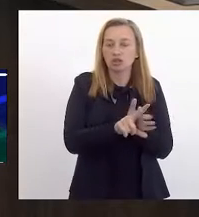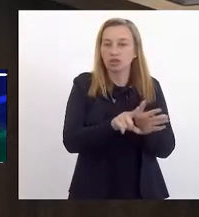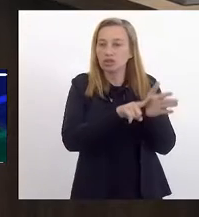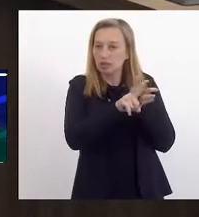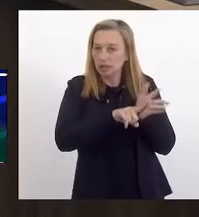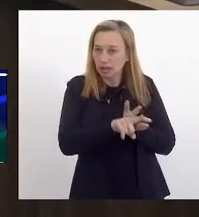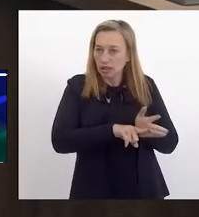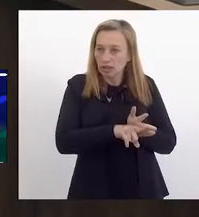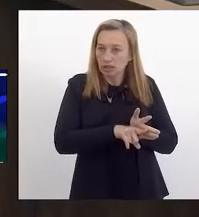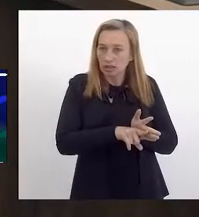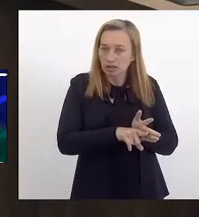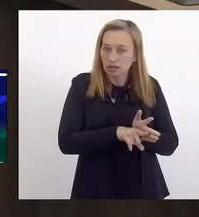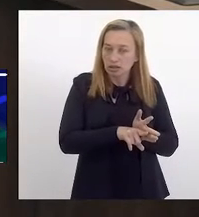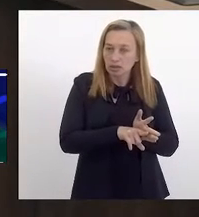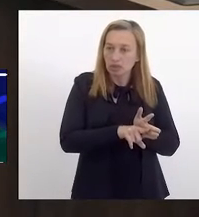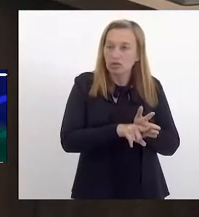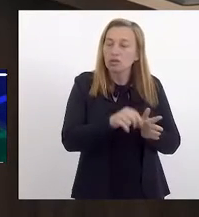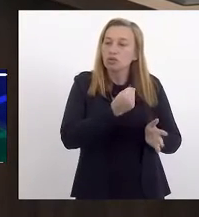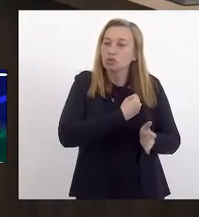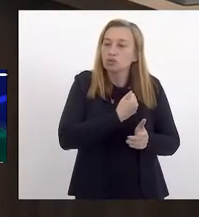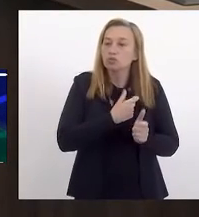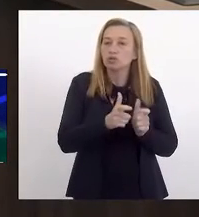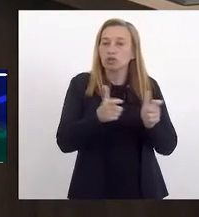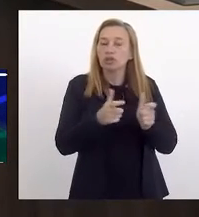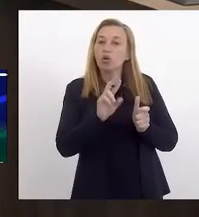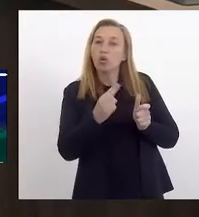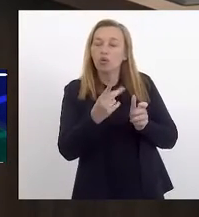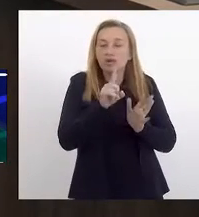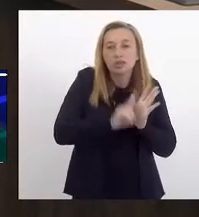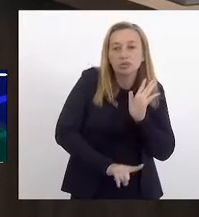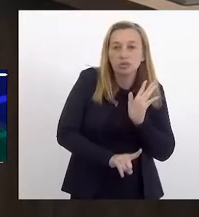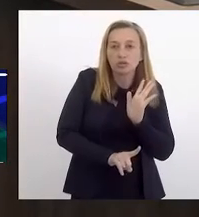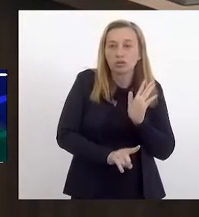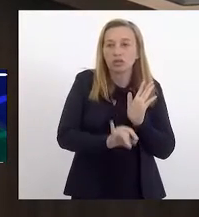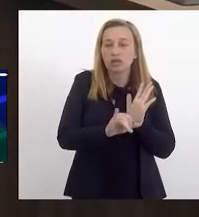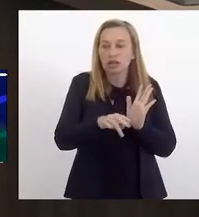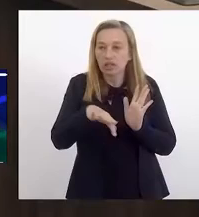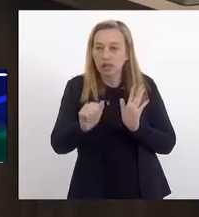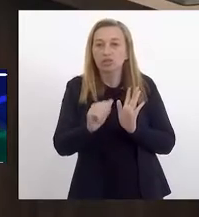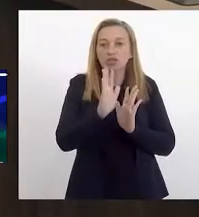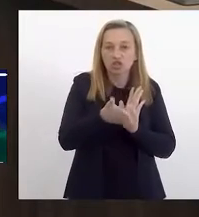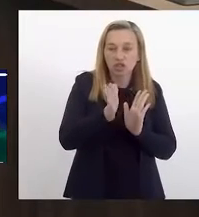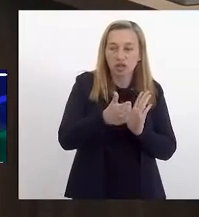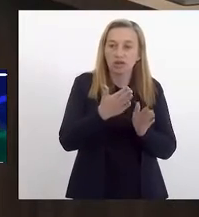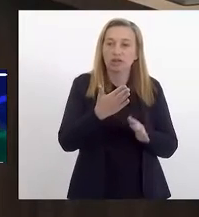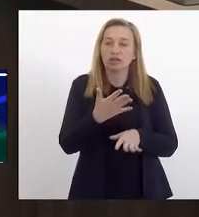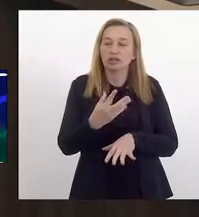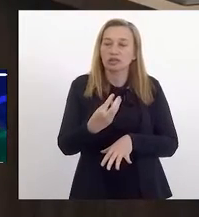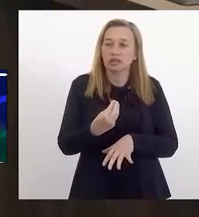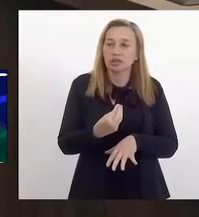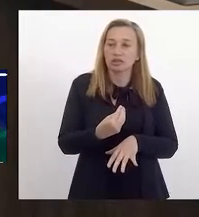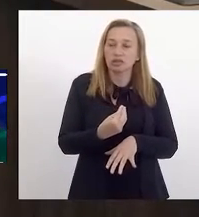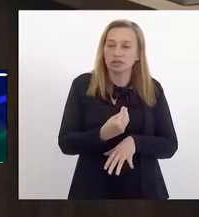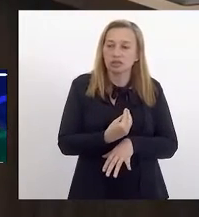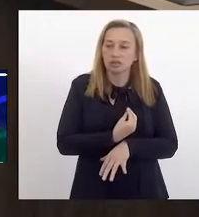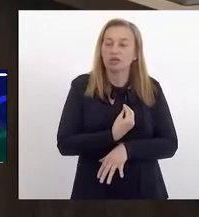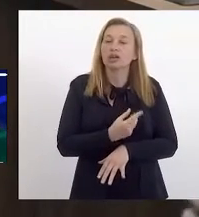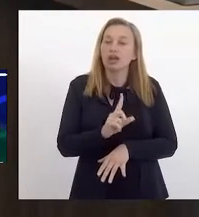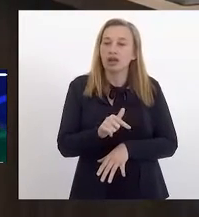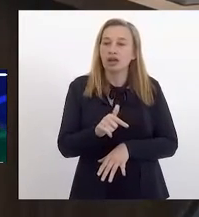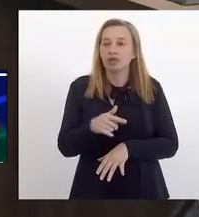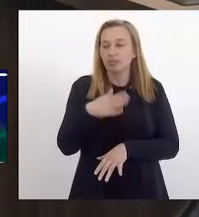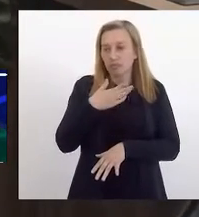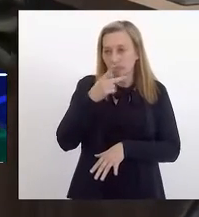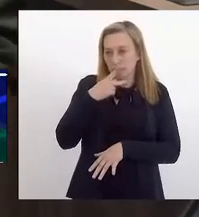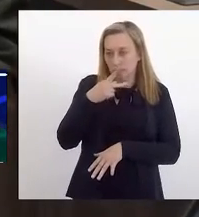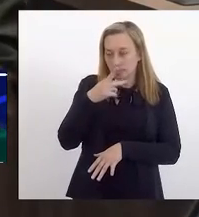análise, acarretará o aumento ou a redução de alíquotas já praticadas. Assim posto, esse é o parecer, senhor presidente.